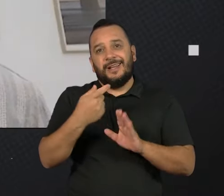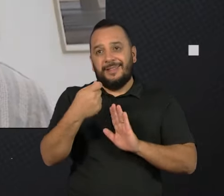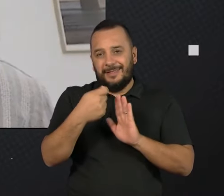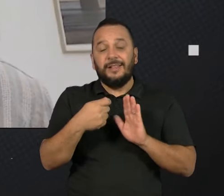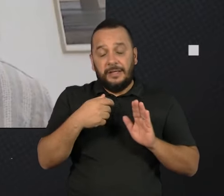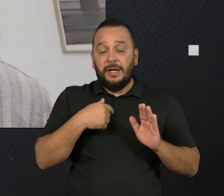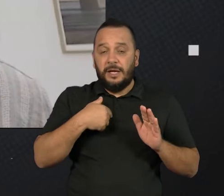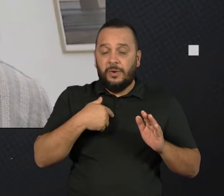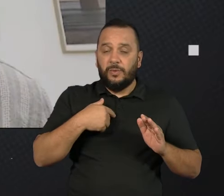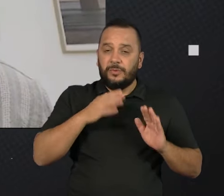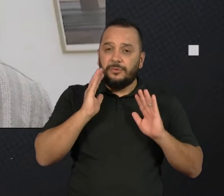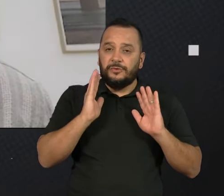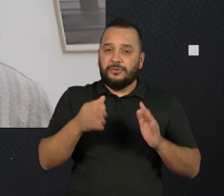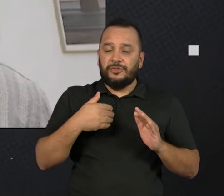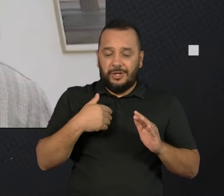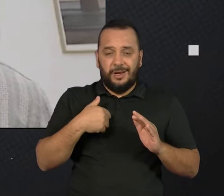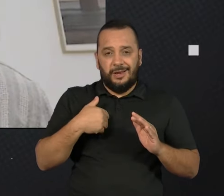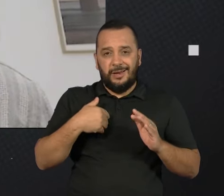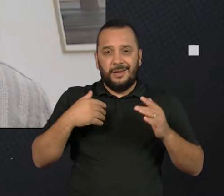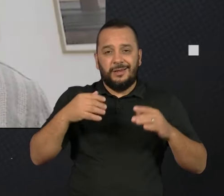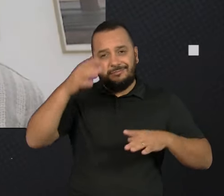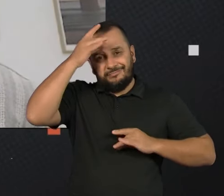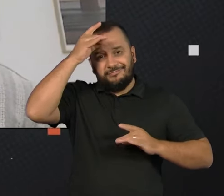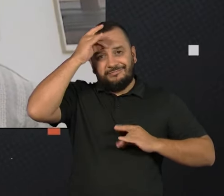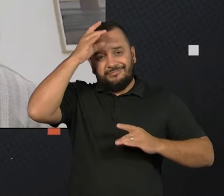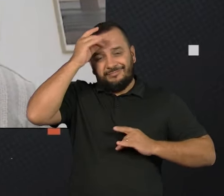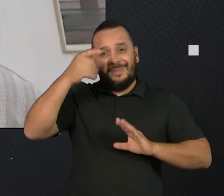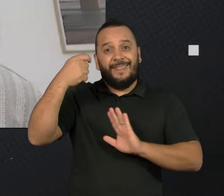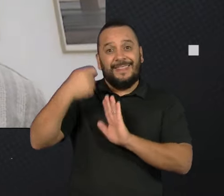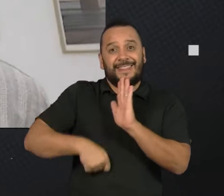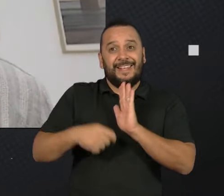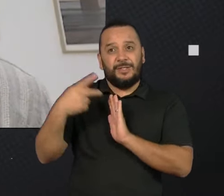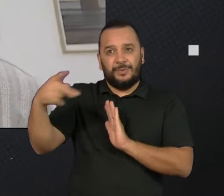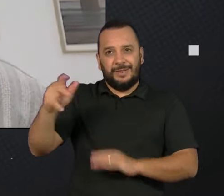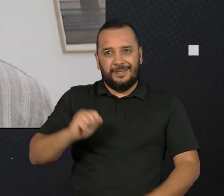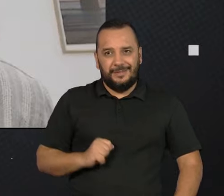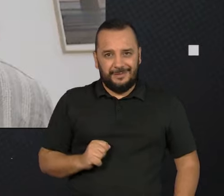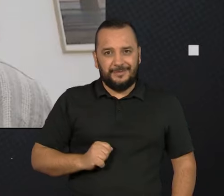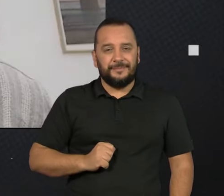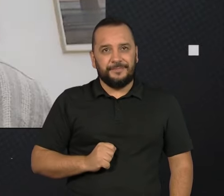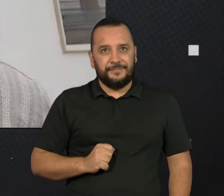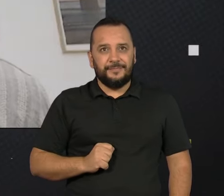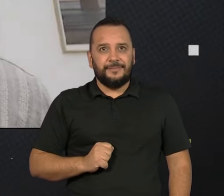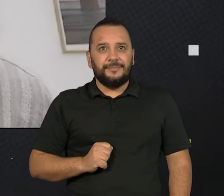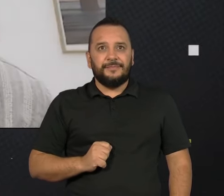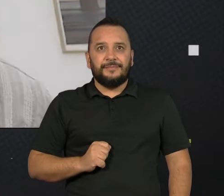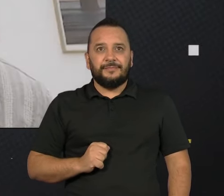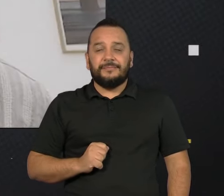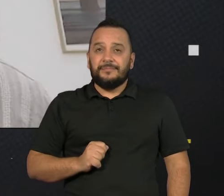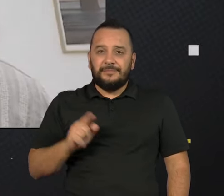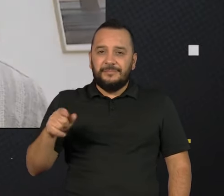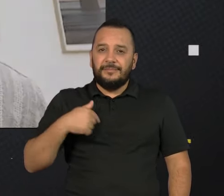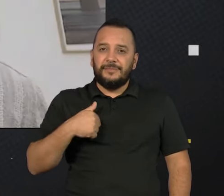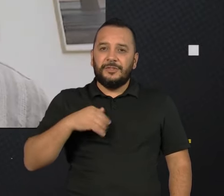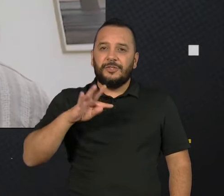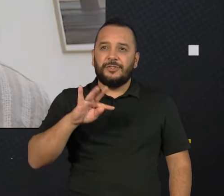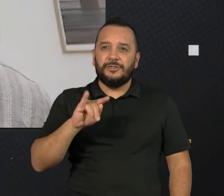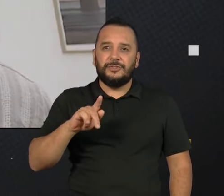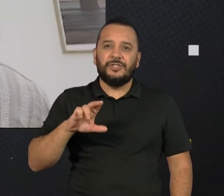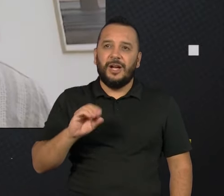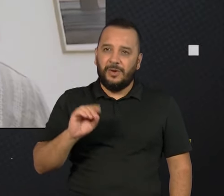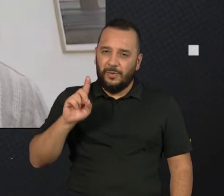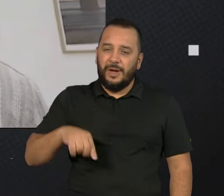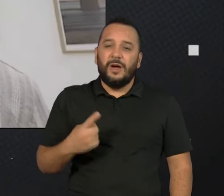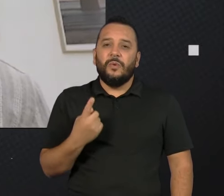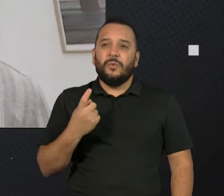dele, né? E aí foi muito bacana também, porque sempre foi um encontro. O Tiago, acho que é a única pessoa no